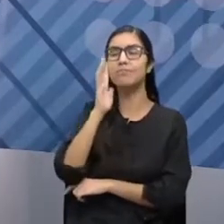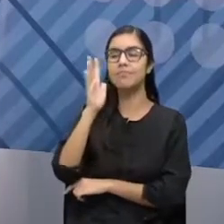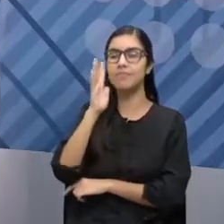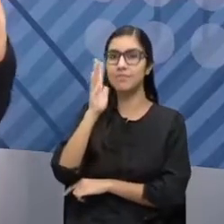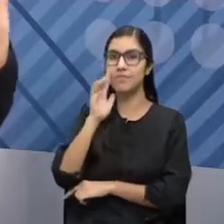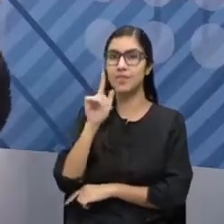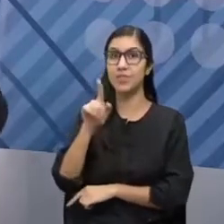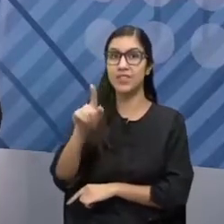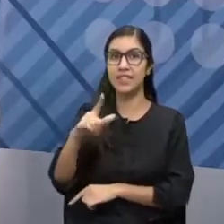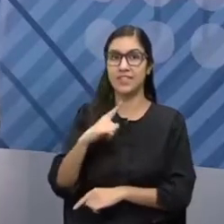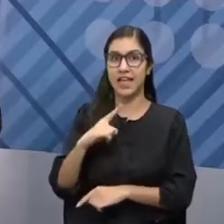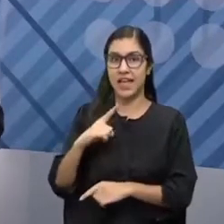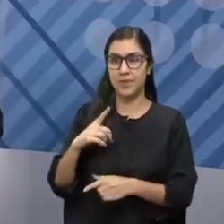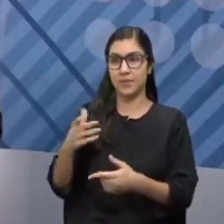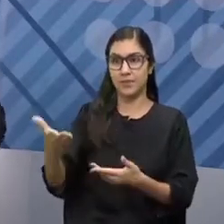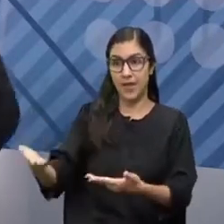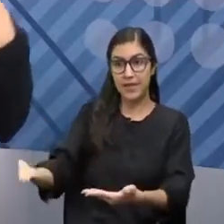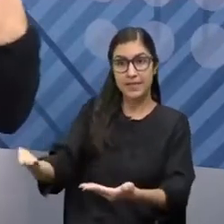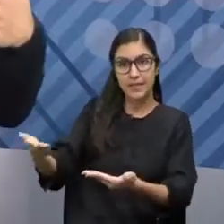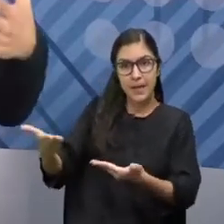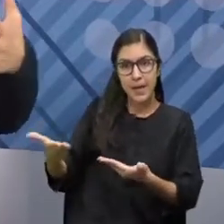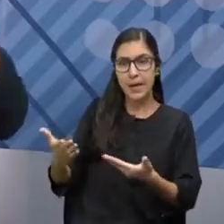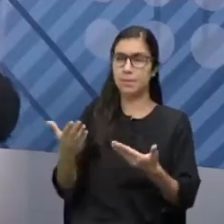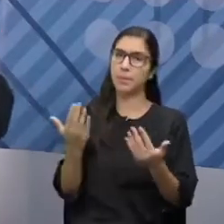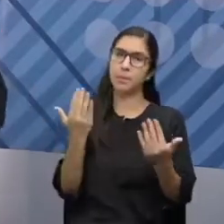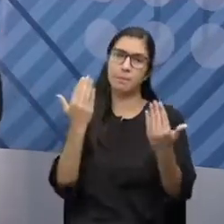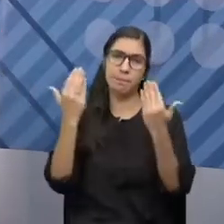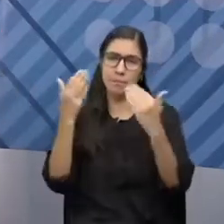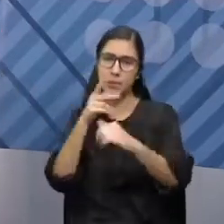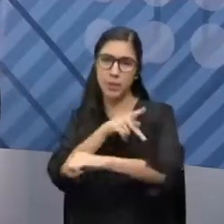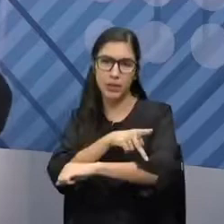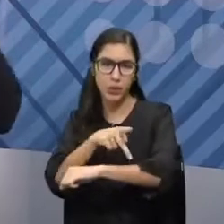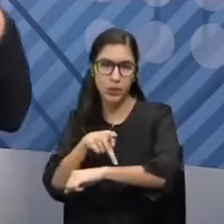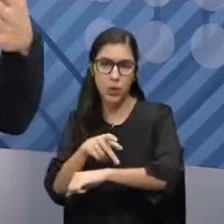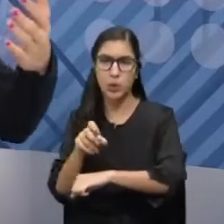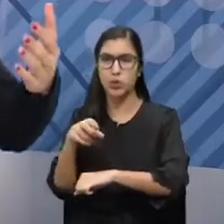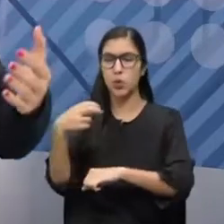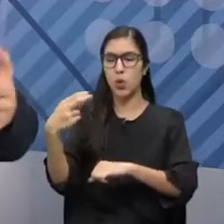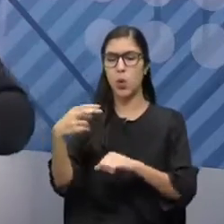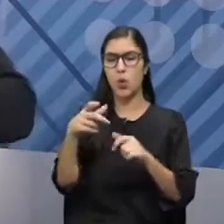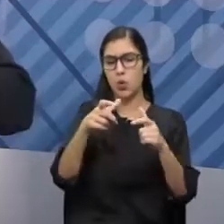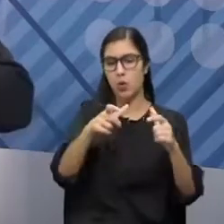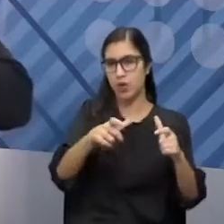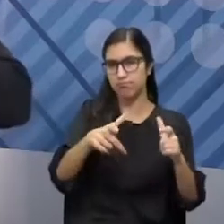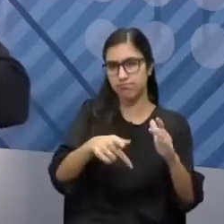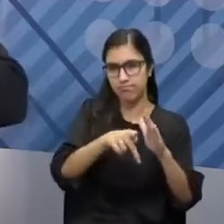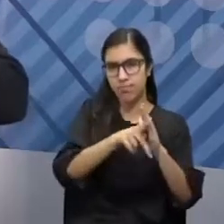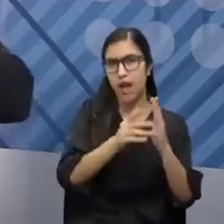você recebe num atendimento psicopedagógico, num centro de atendimento